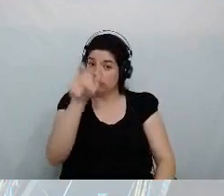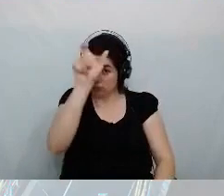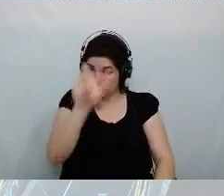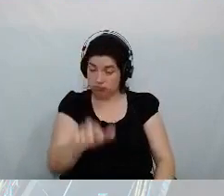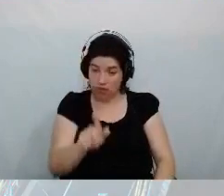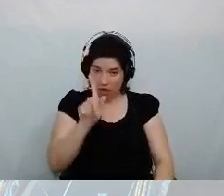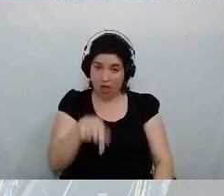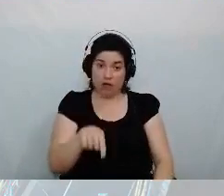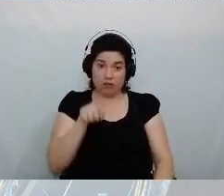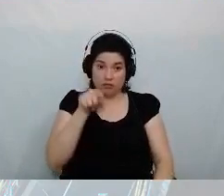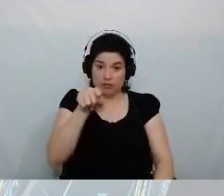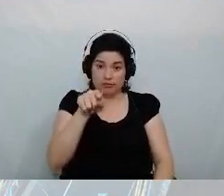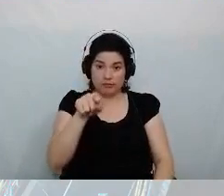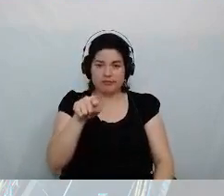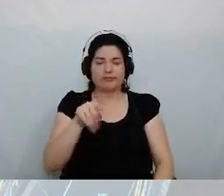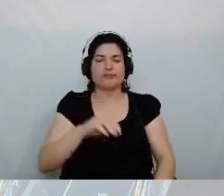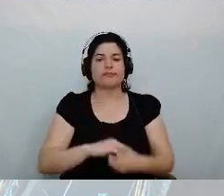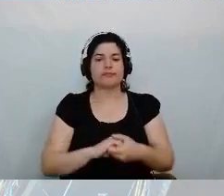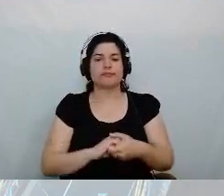Vou repetir.